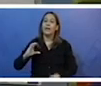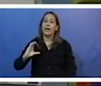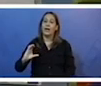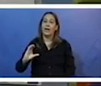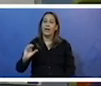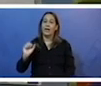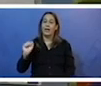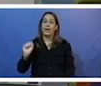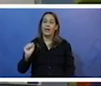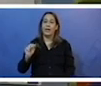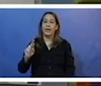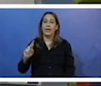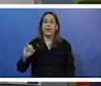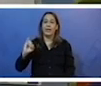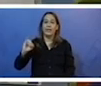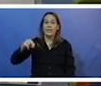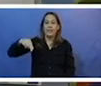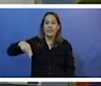Carinho,